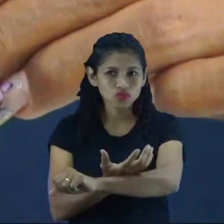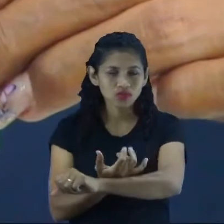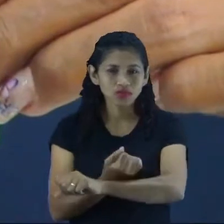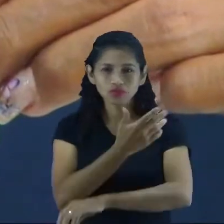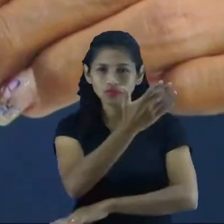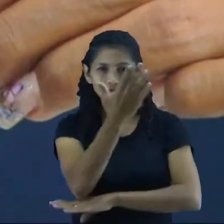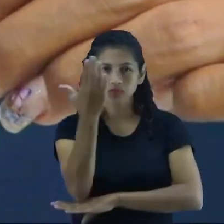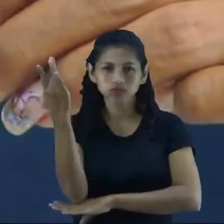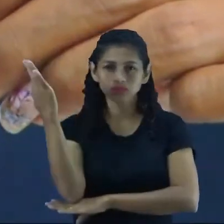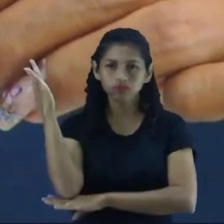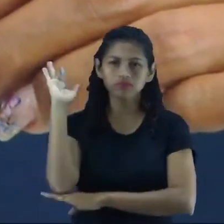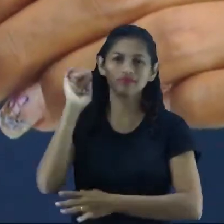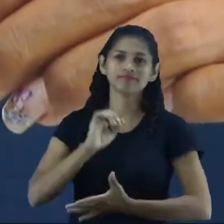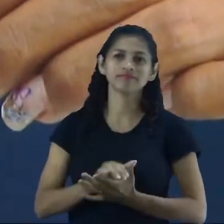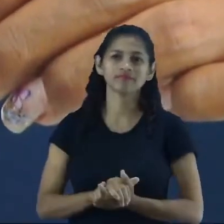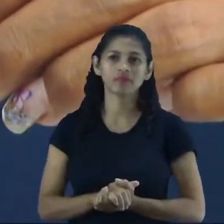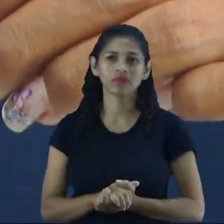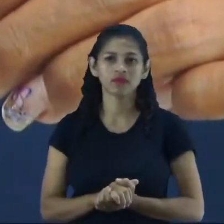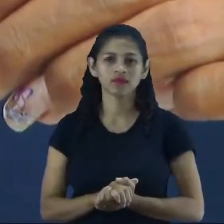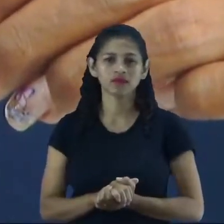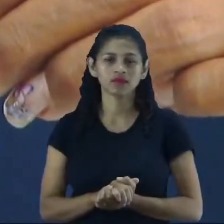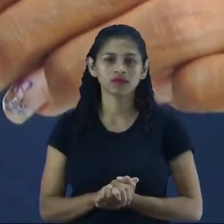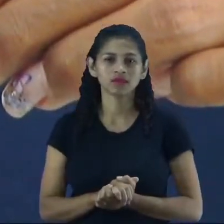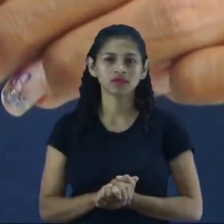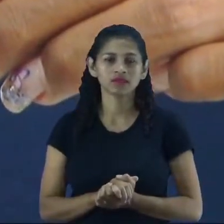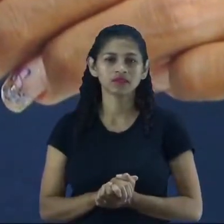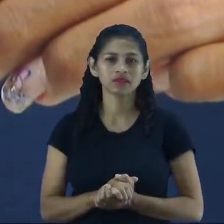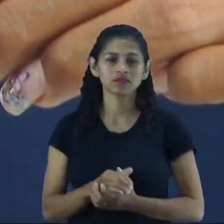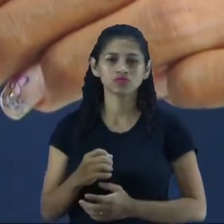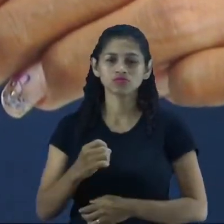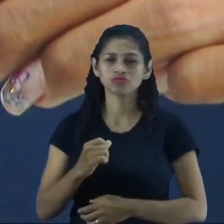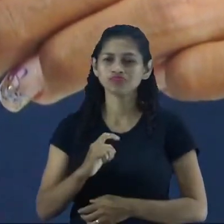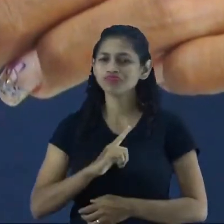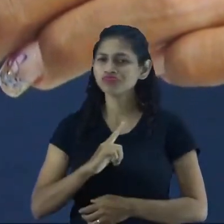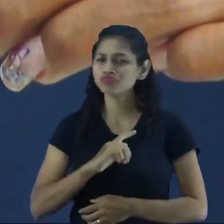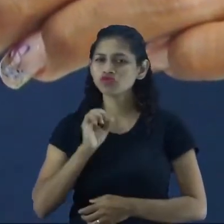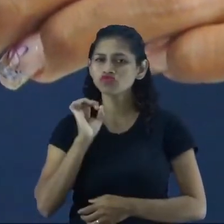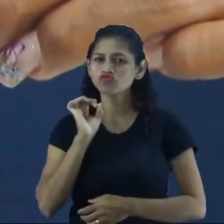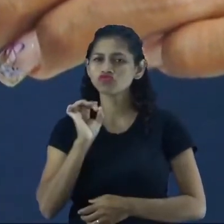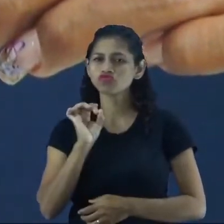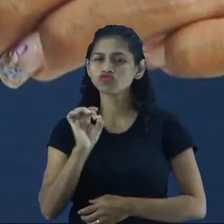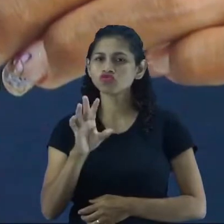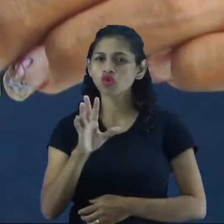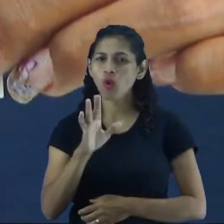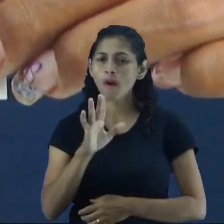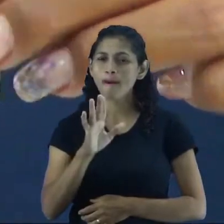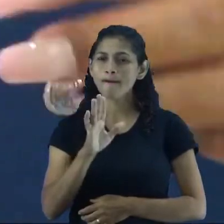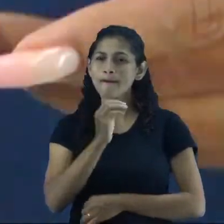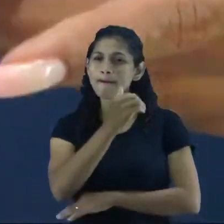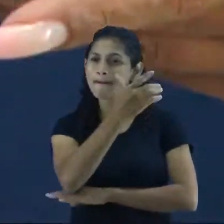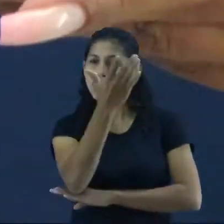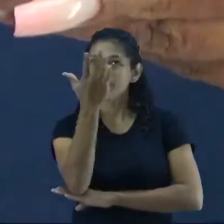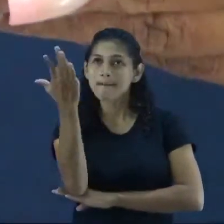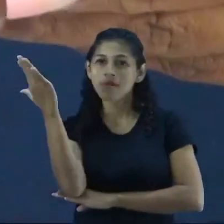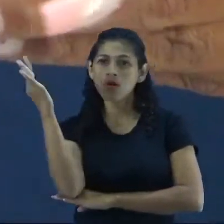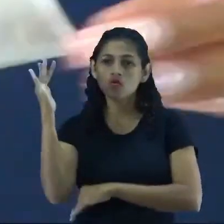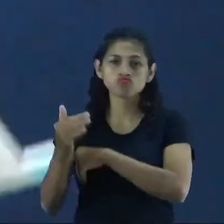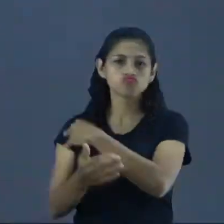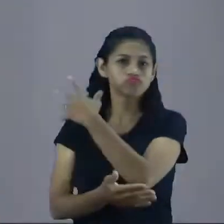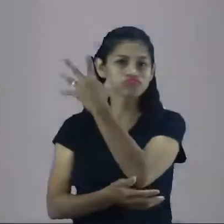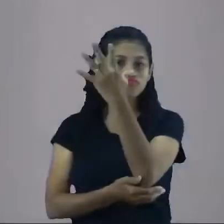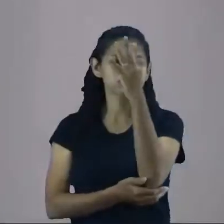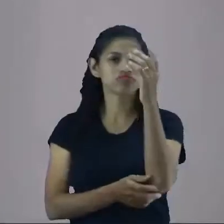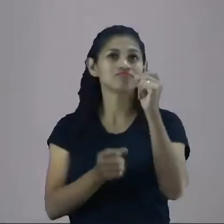né? Nós temos somente elementos da natureza, portanto, nós temos uma paisagem